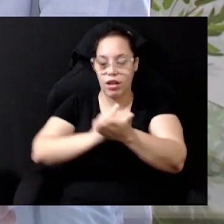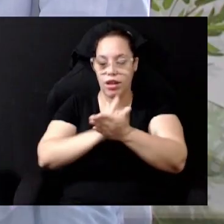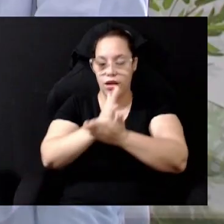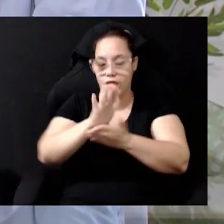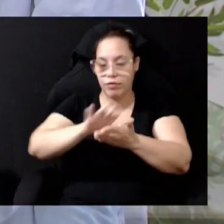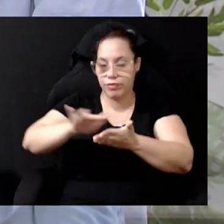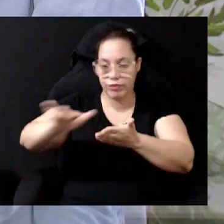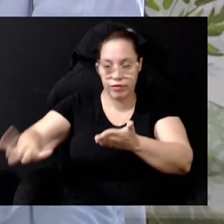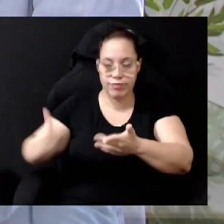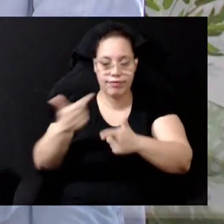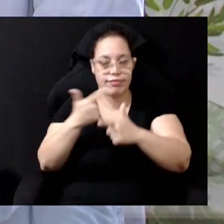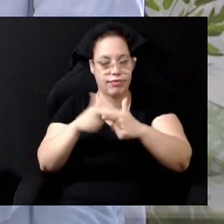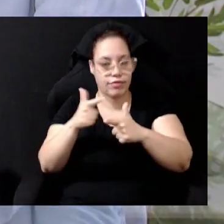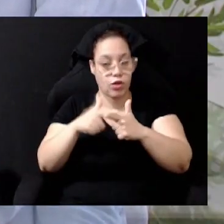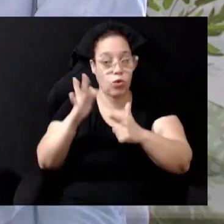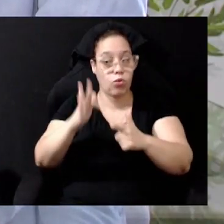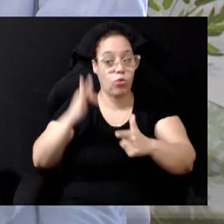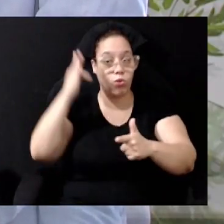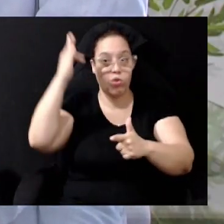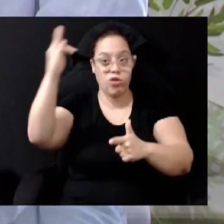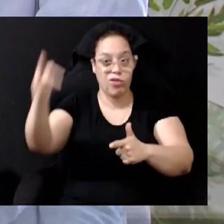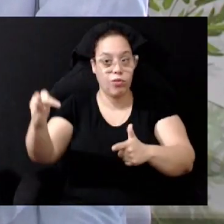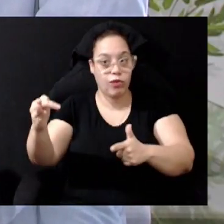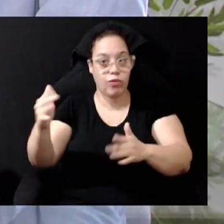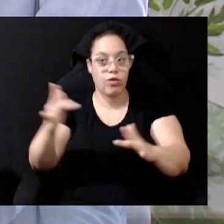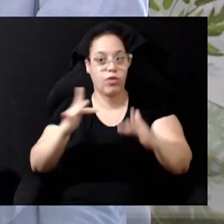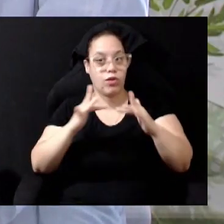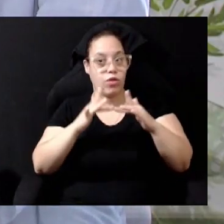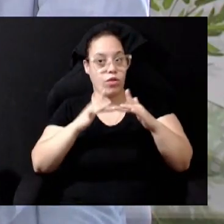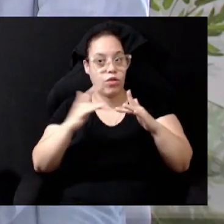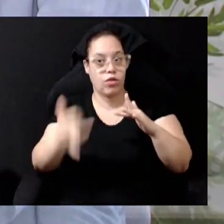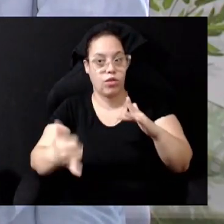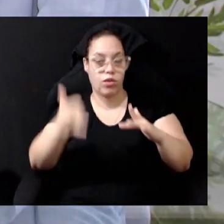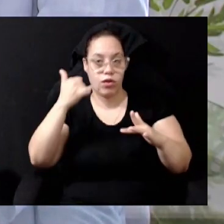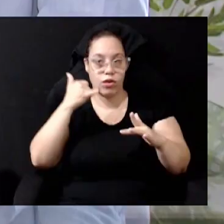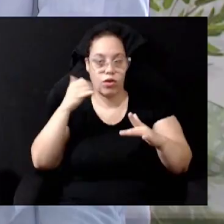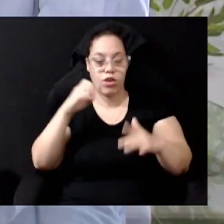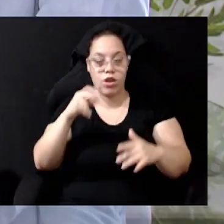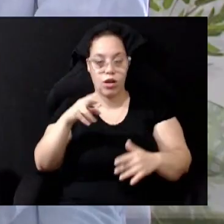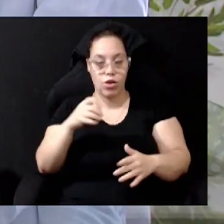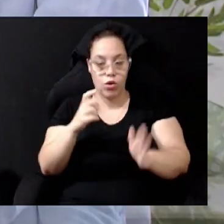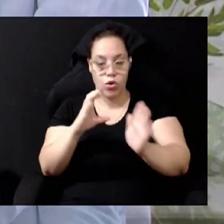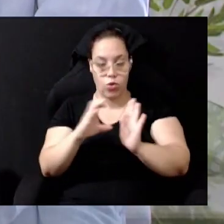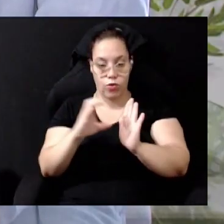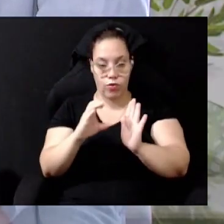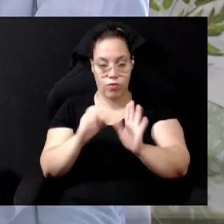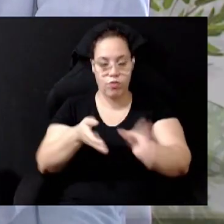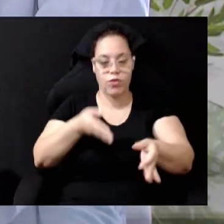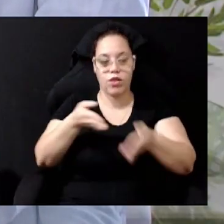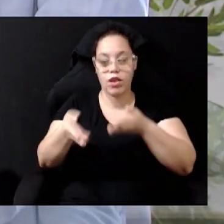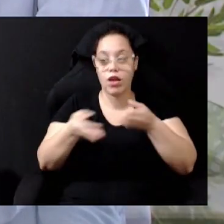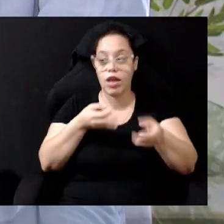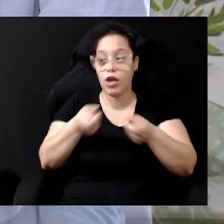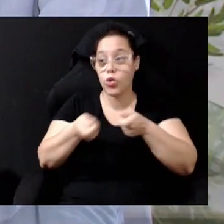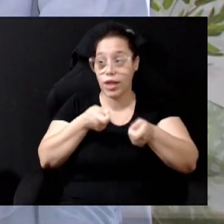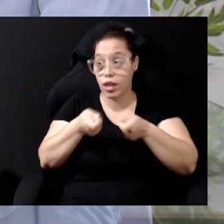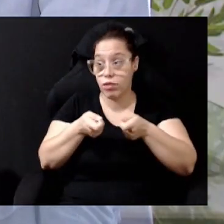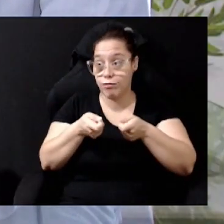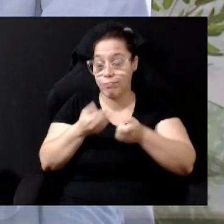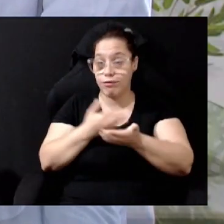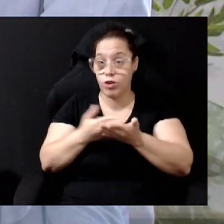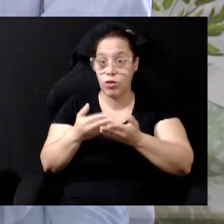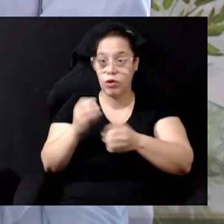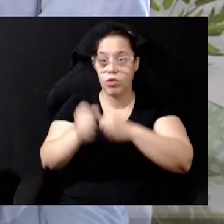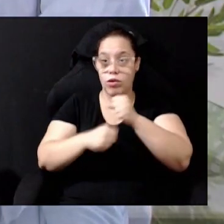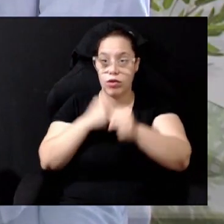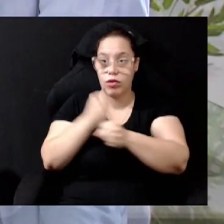problema no futuro, entrar em contato com os credores, tentar negociar e aí começar o ano com vida